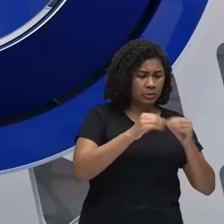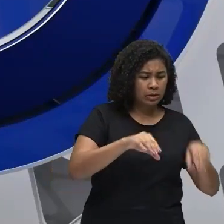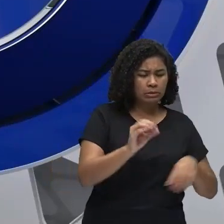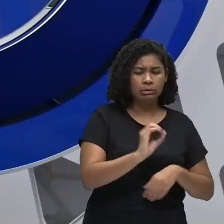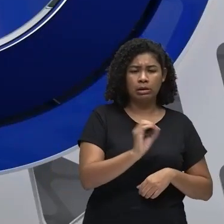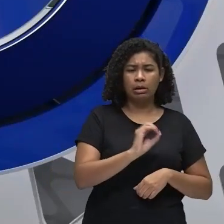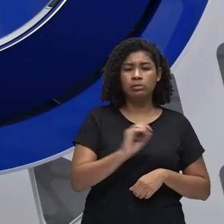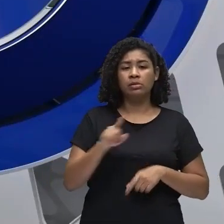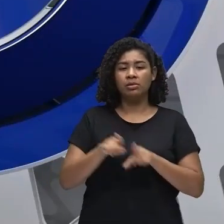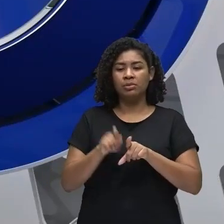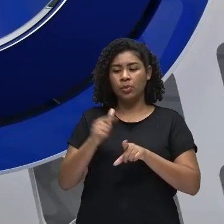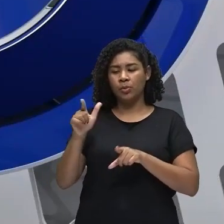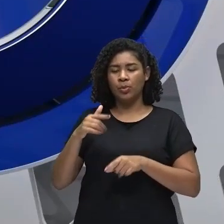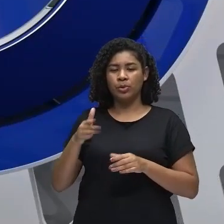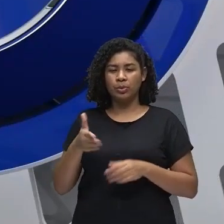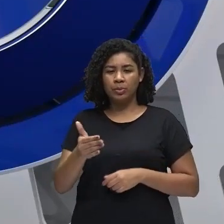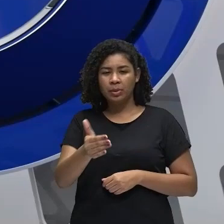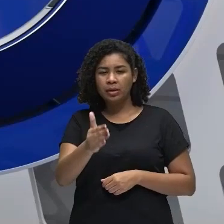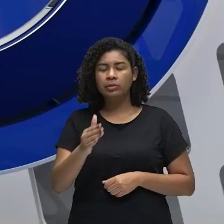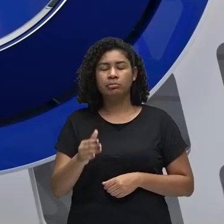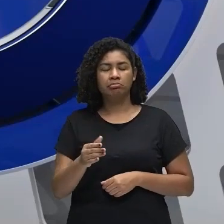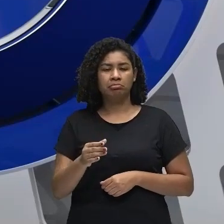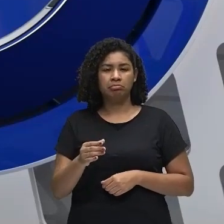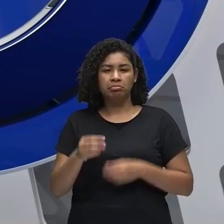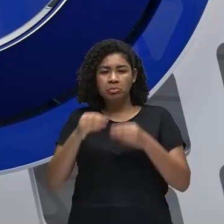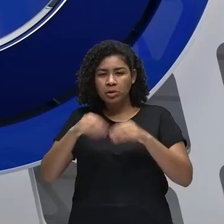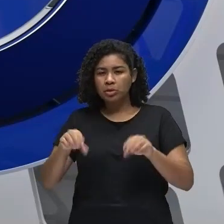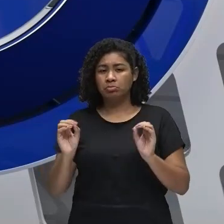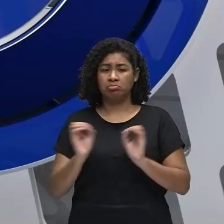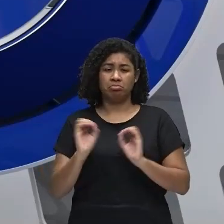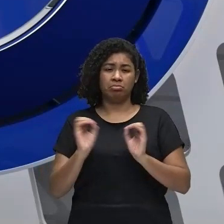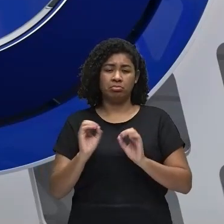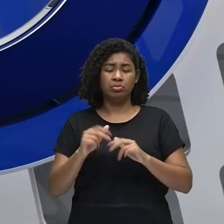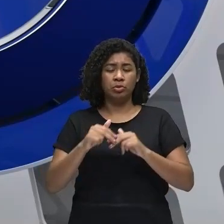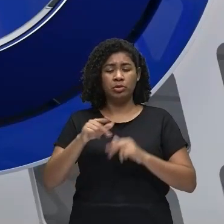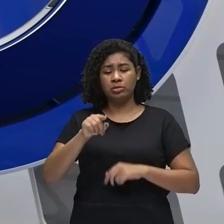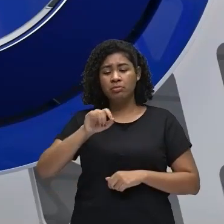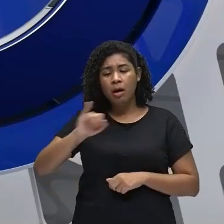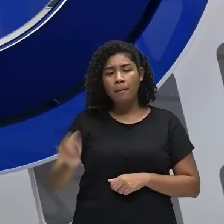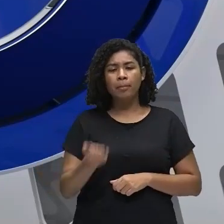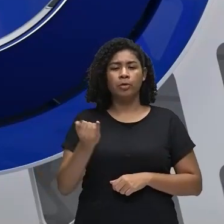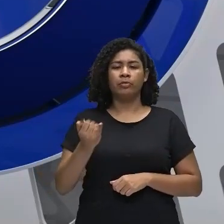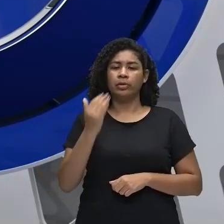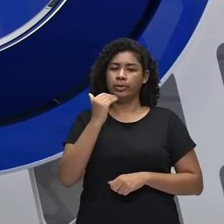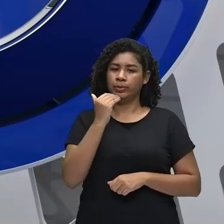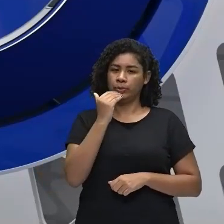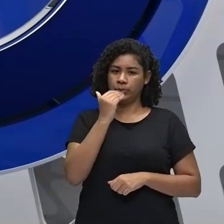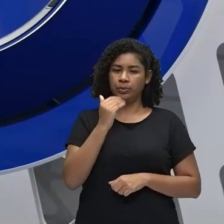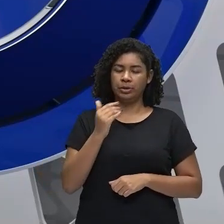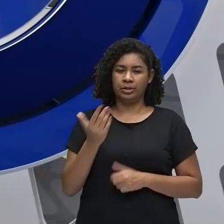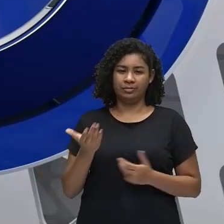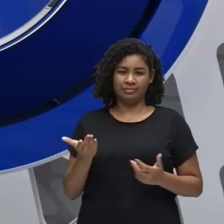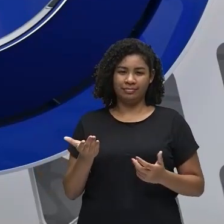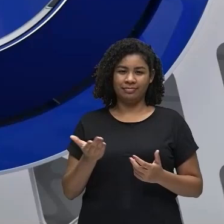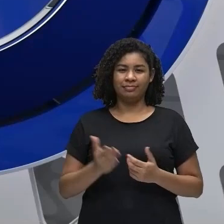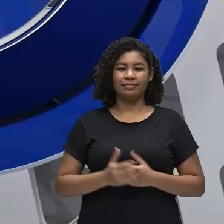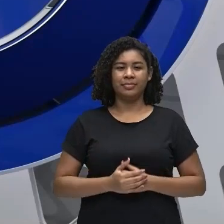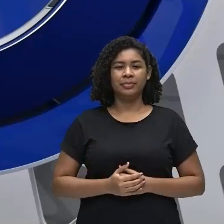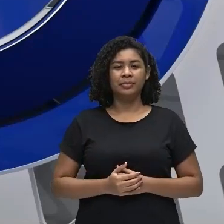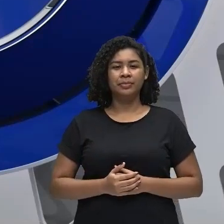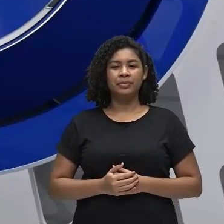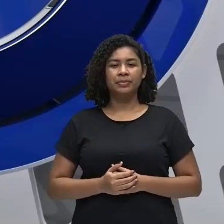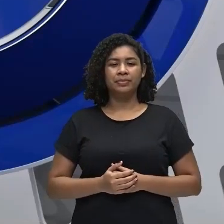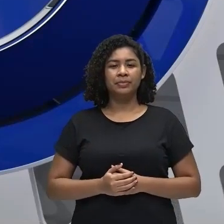muito menos para a rêmora, né? Ela se aproveita aí dessas sobras do